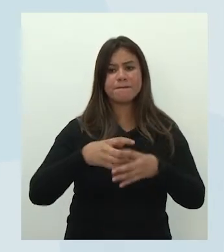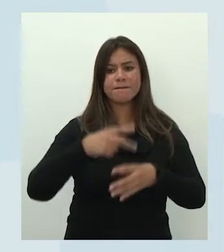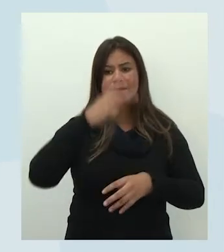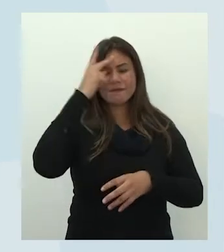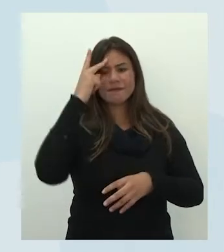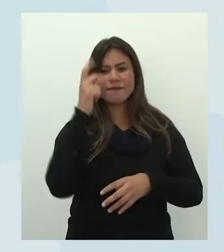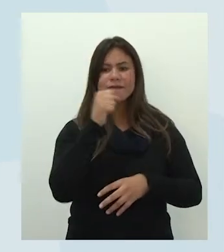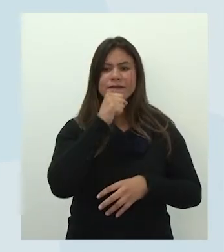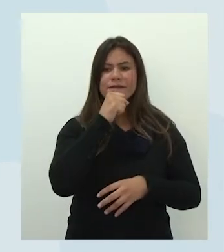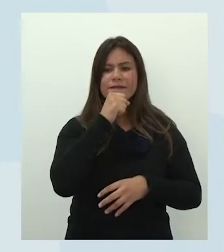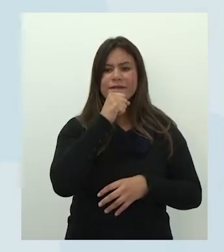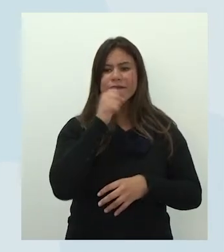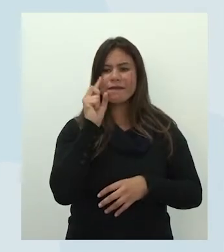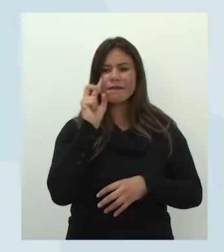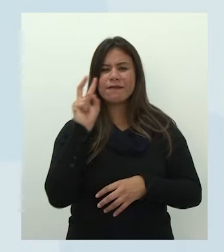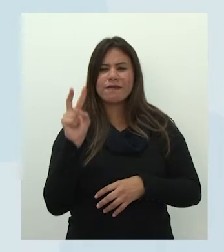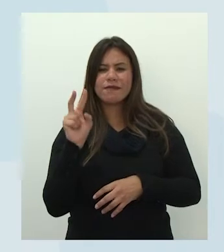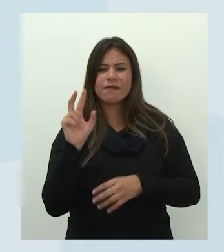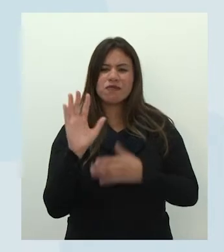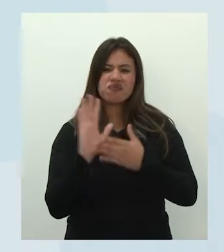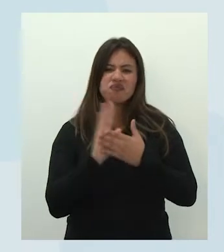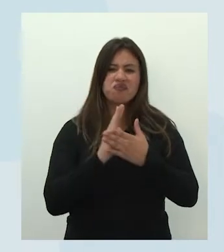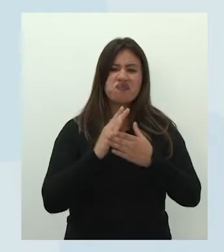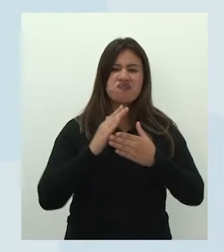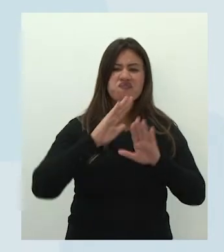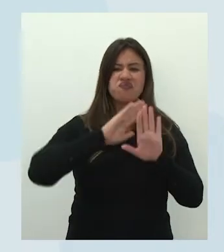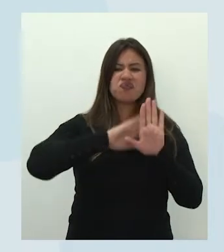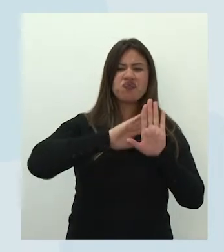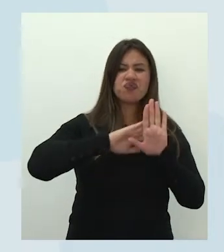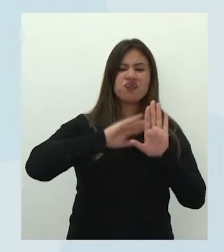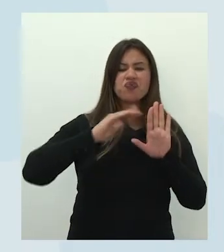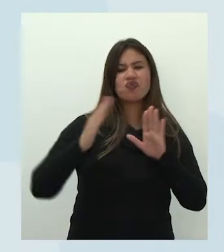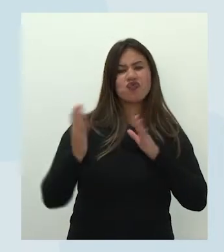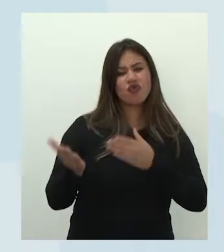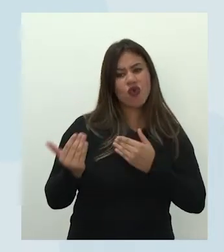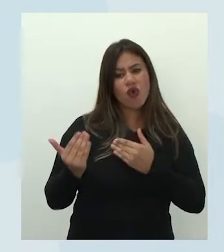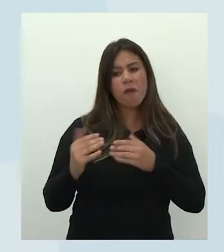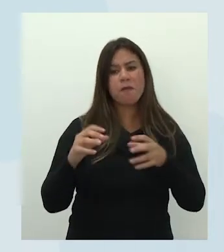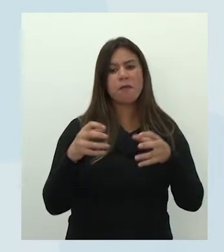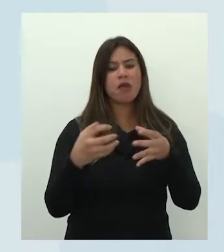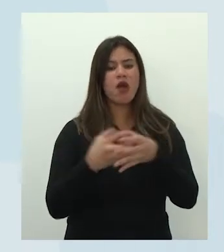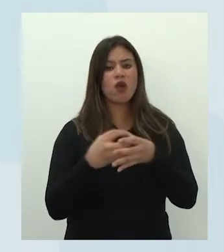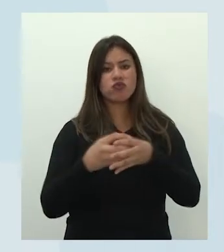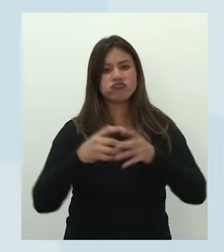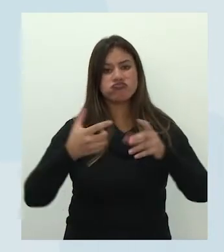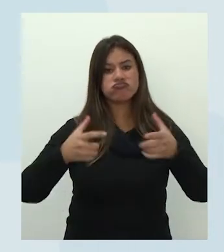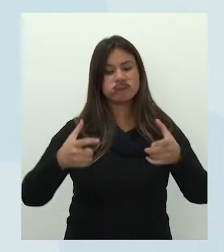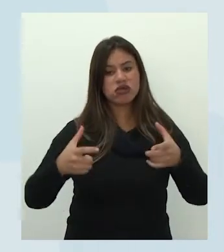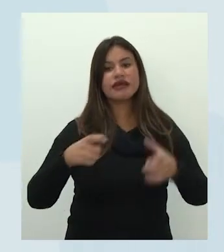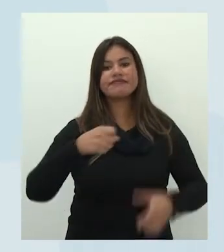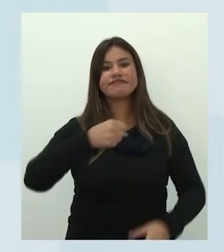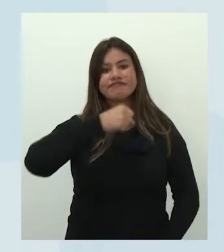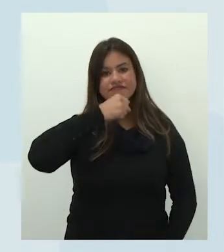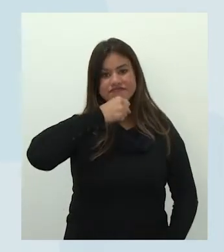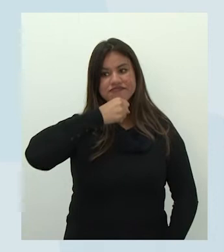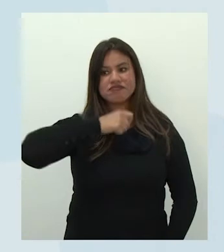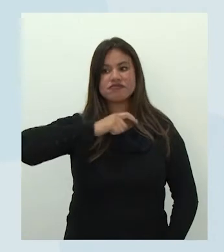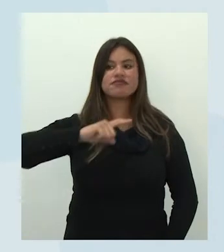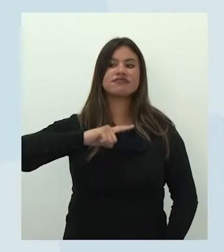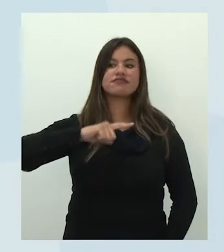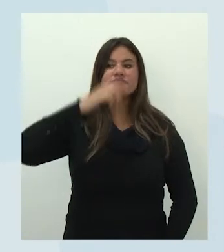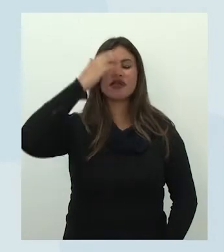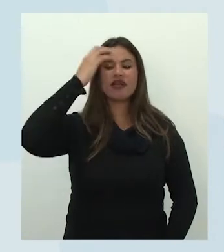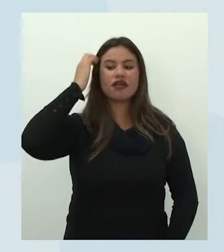Tem um ou outro jovem mais lá para trás, mas assim, tem um grupo bastante grande de idosos. Em todos